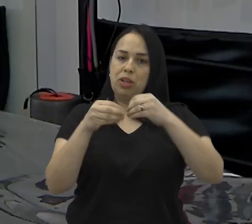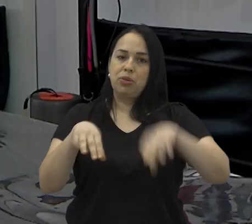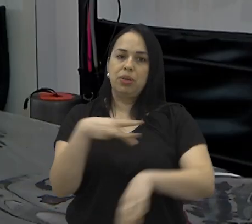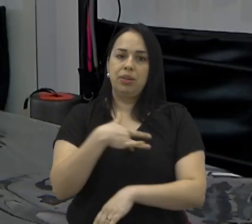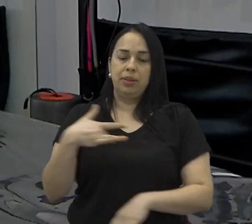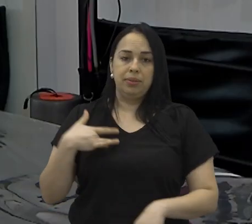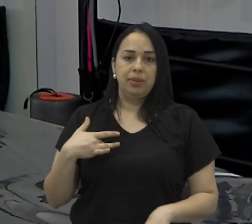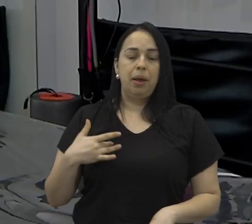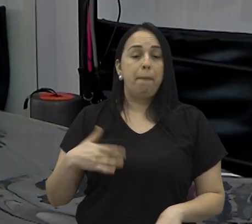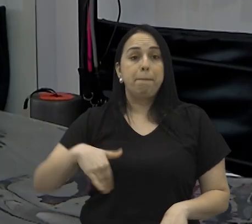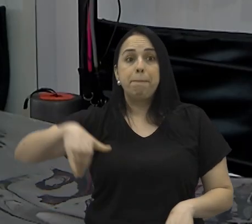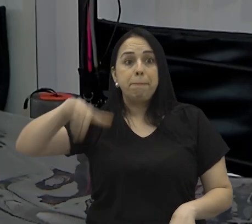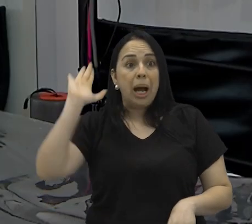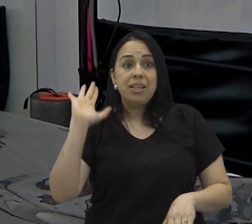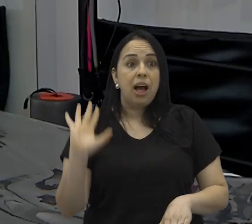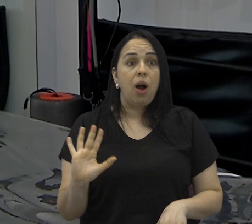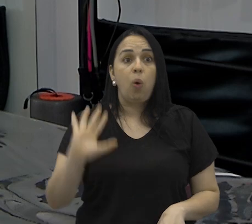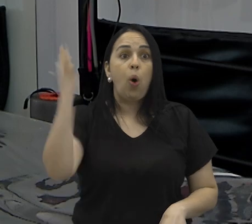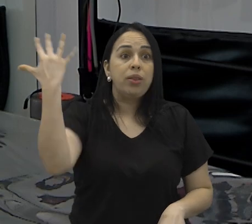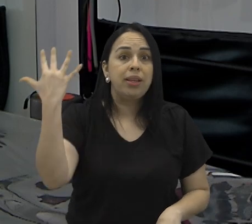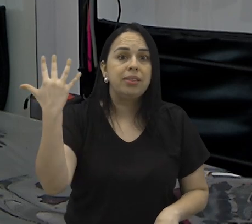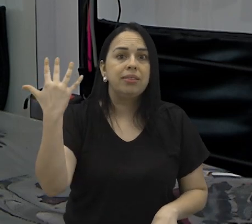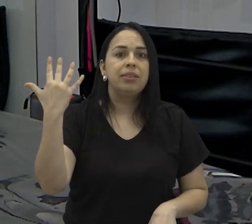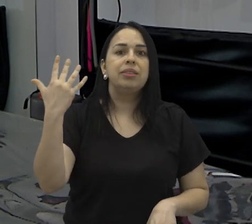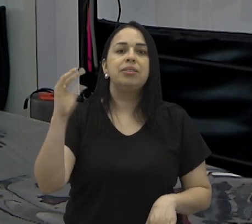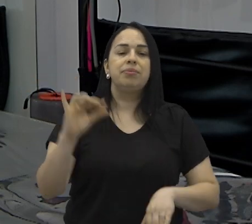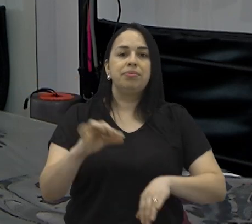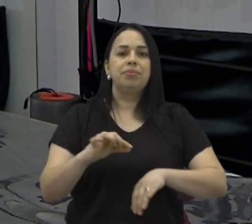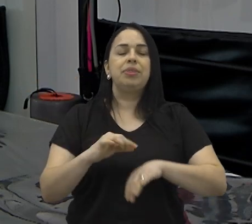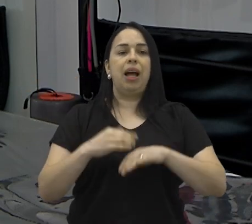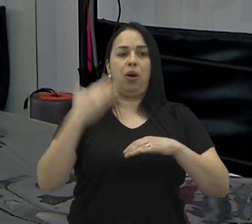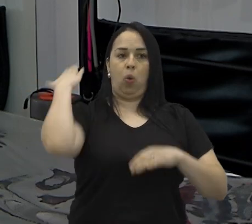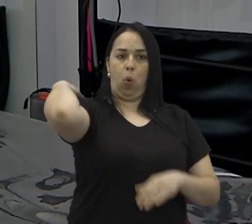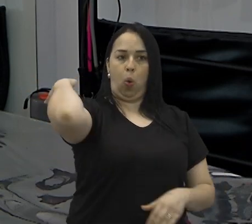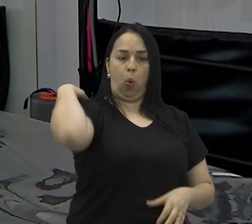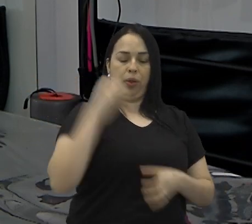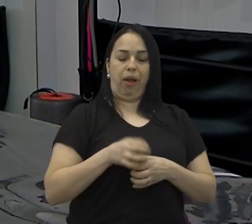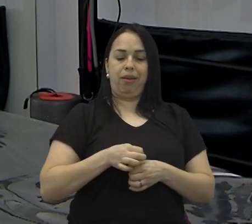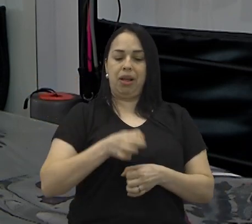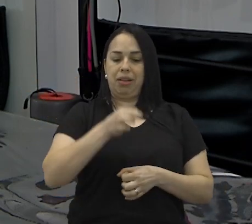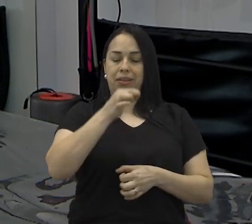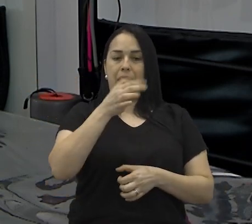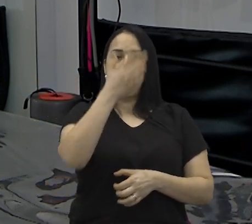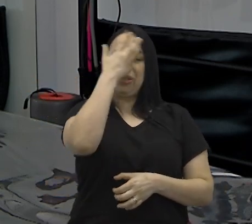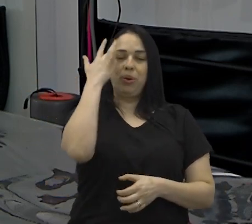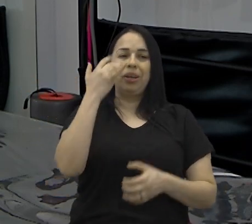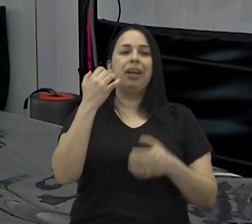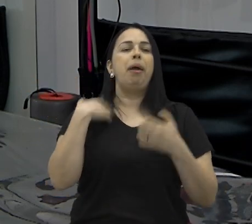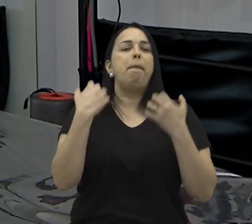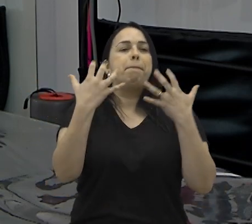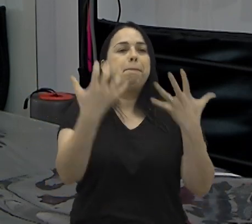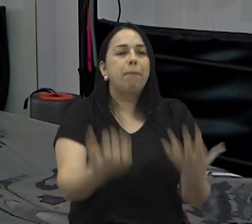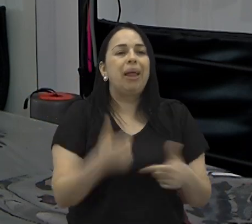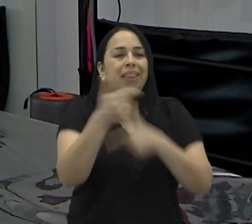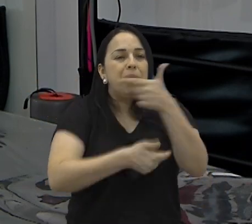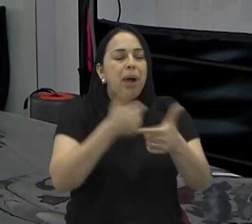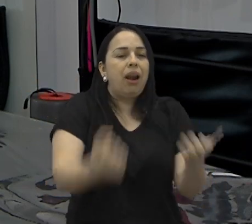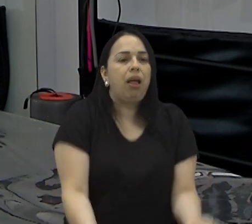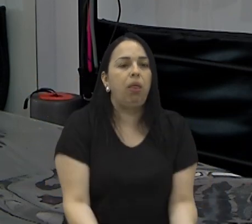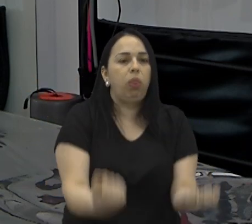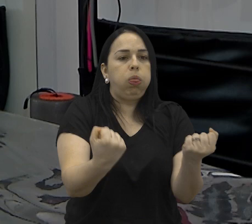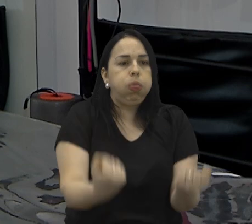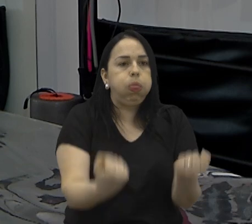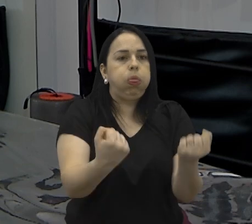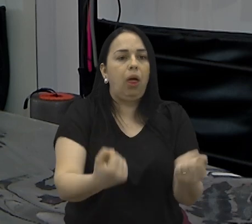outras lesões que mais aparecem no nosso dia a dia são as relacionadas à coluna, para as pessoas que trabalham carregando peso,